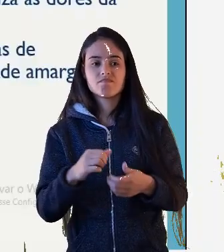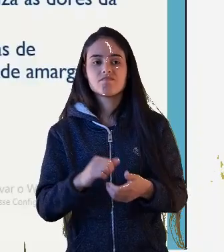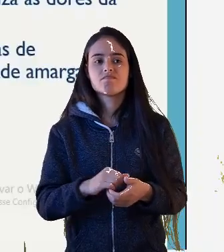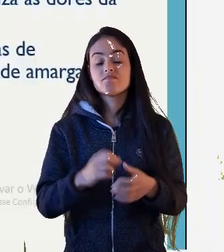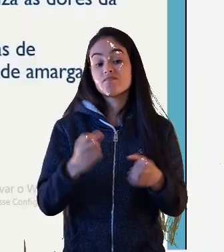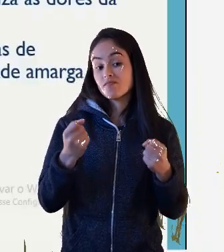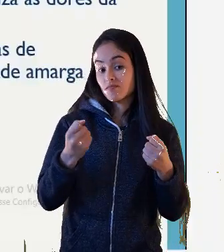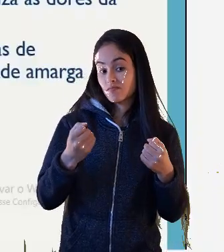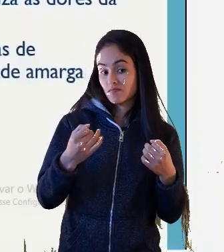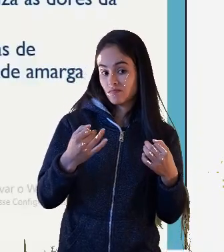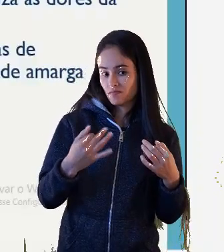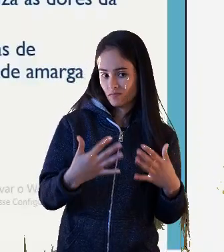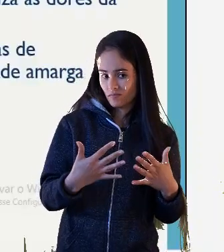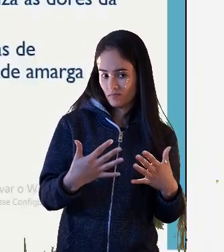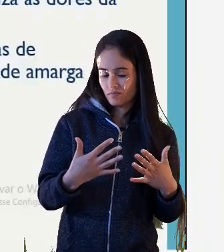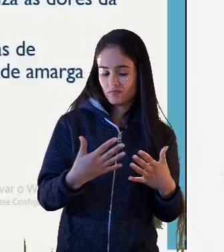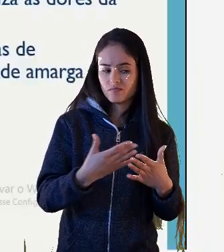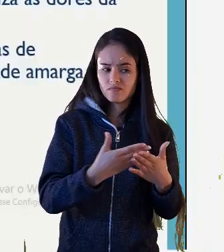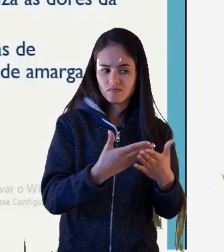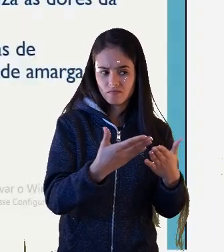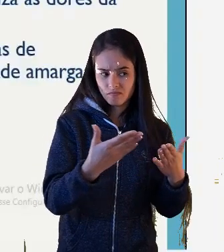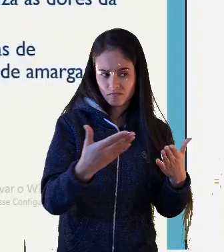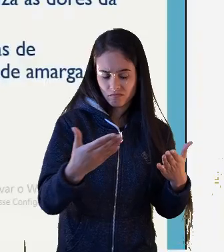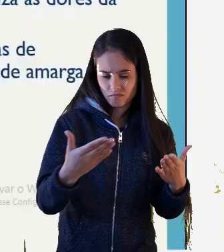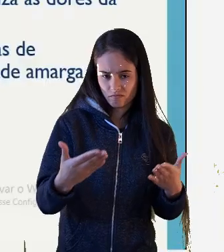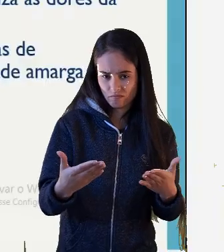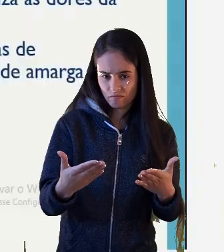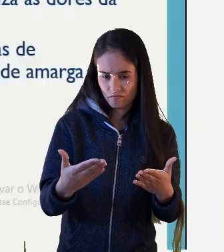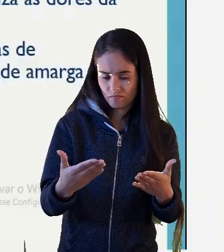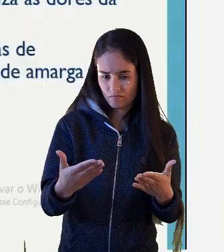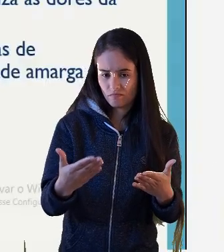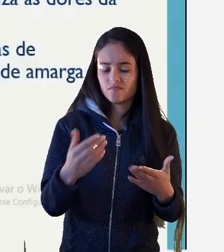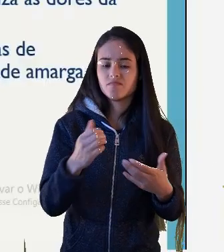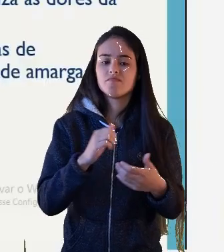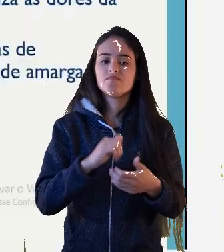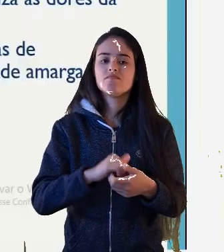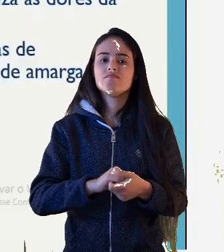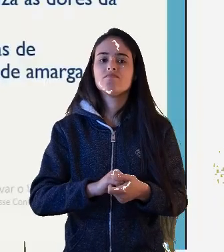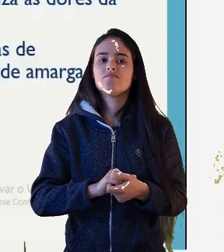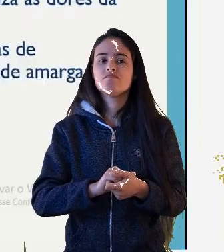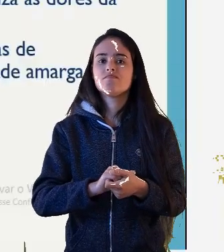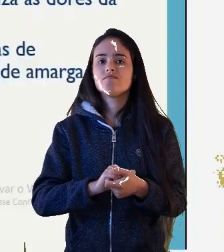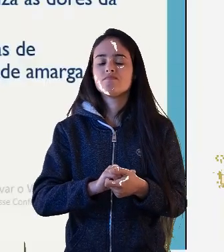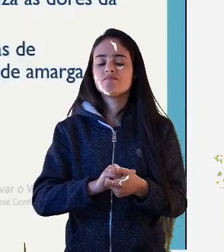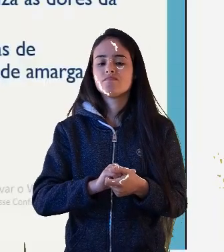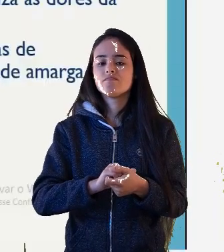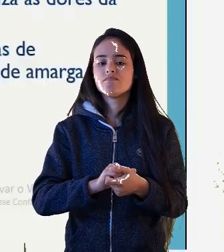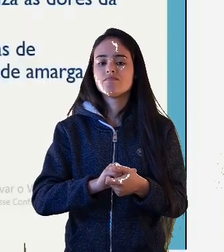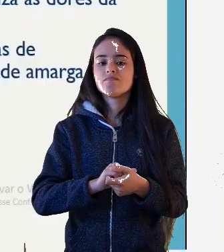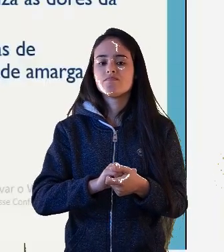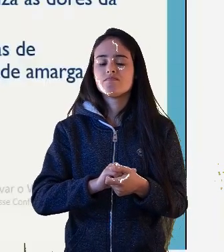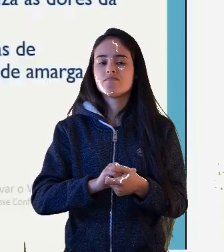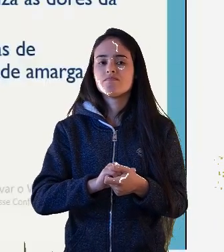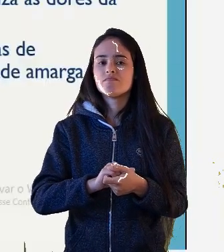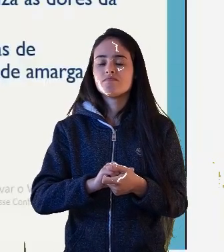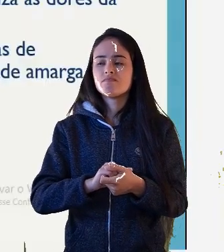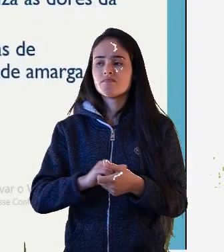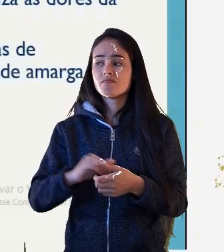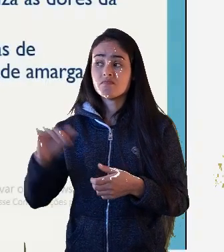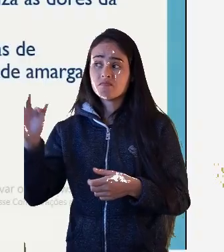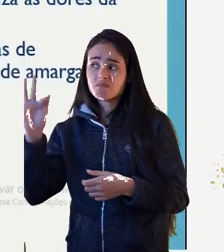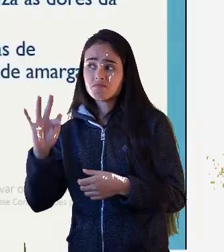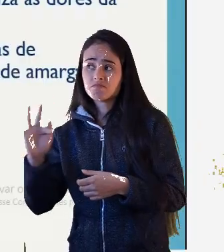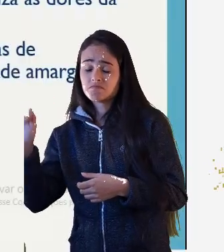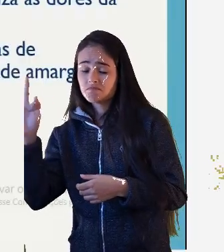cota é só uma gota para amenizar essas dores todas que a gente falou aqui nessas duas aulas, que o livro, que os episódios